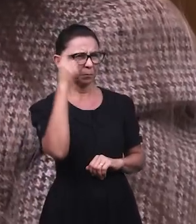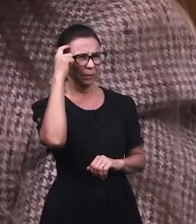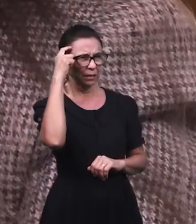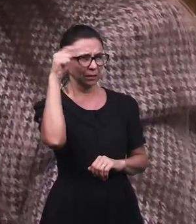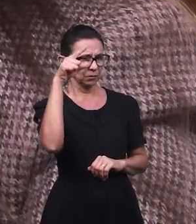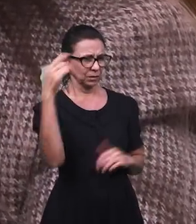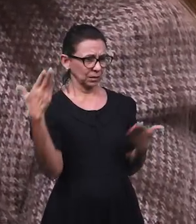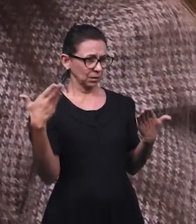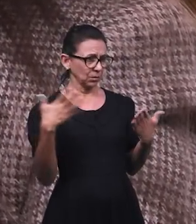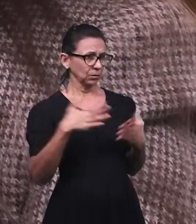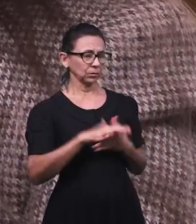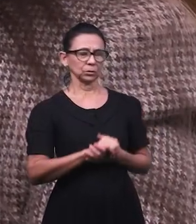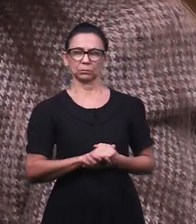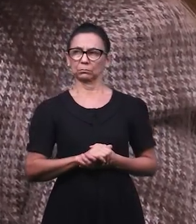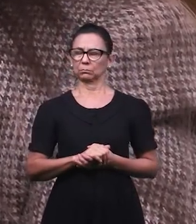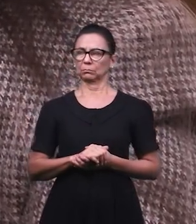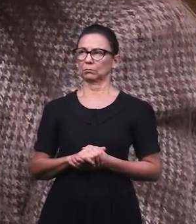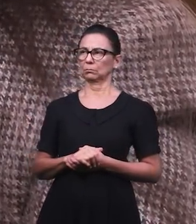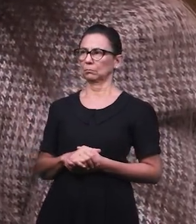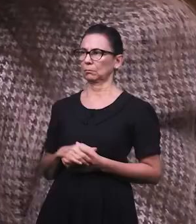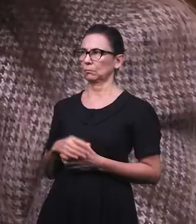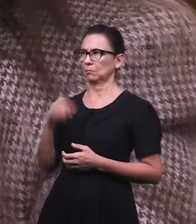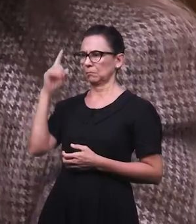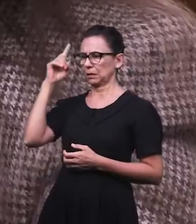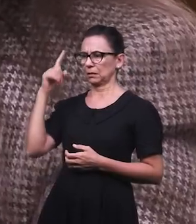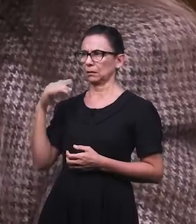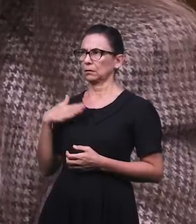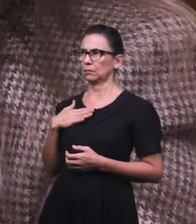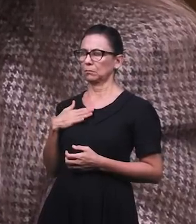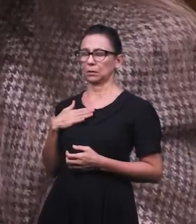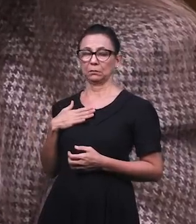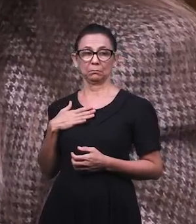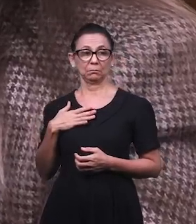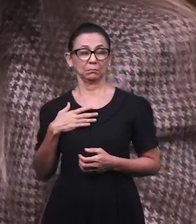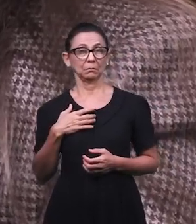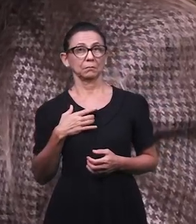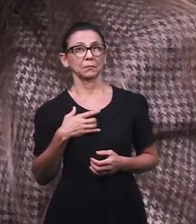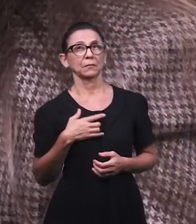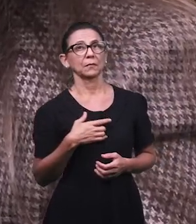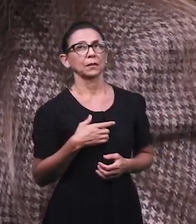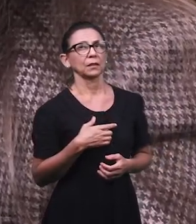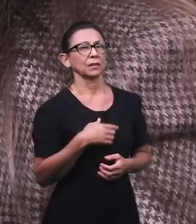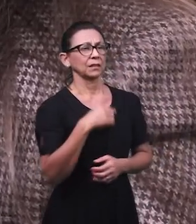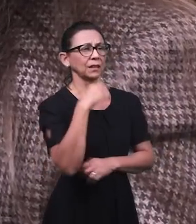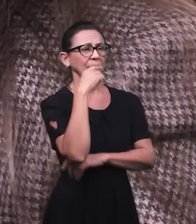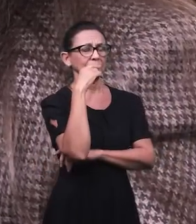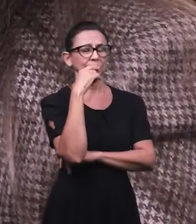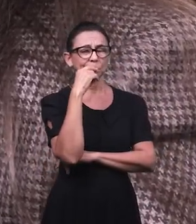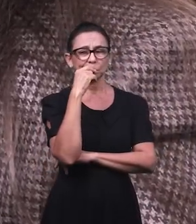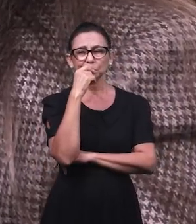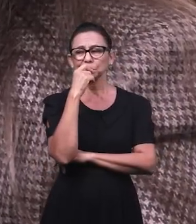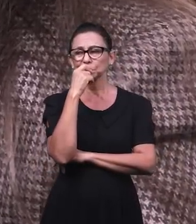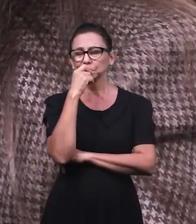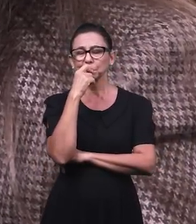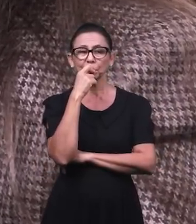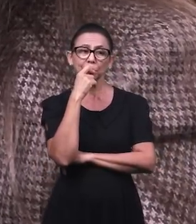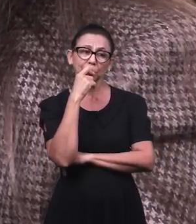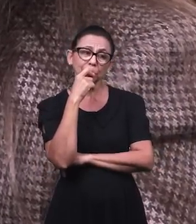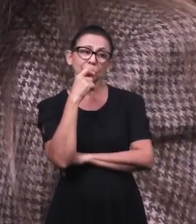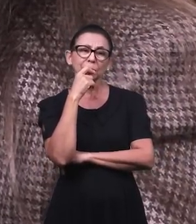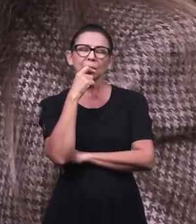pensando em você hoje. Eu falei, gente... Aí eu falei, o que lá vem? Vamos ver. E o que eu orei ontem? Pois